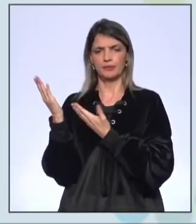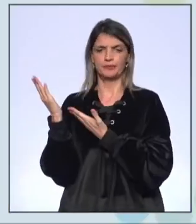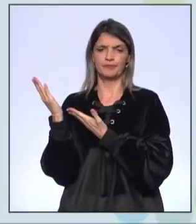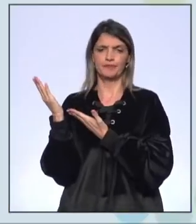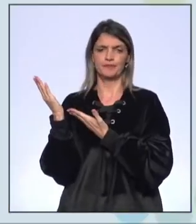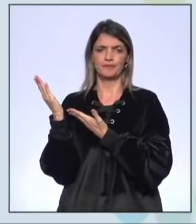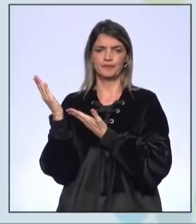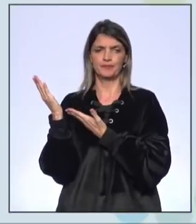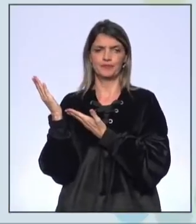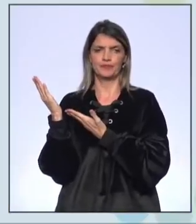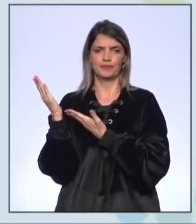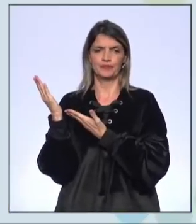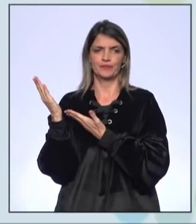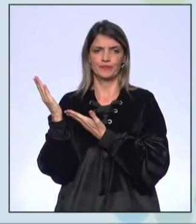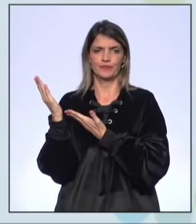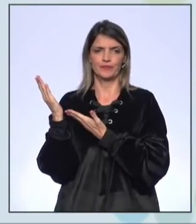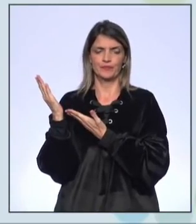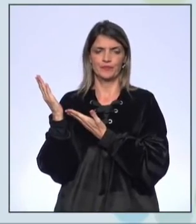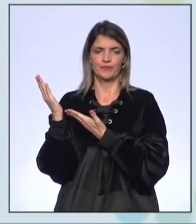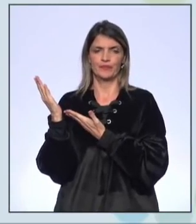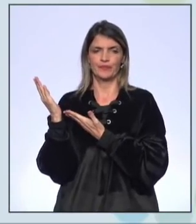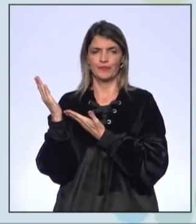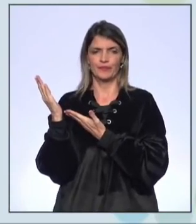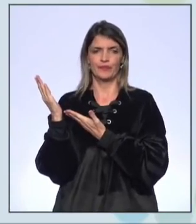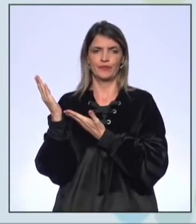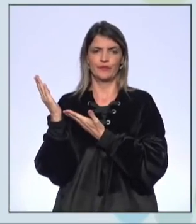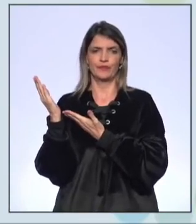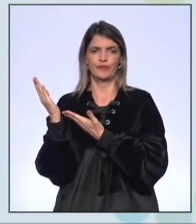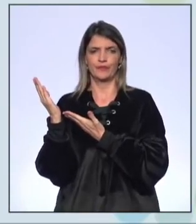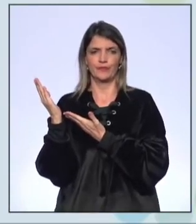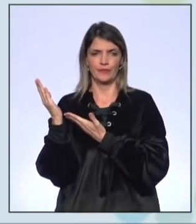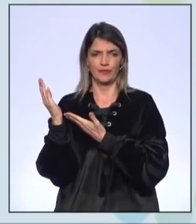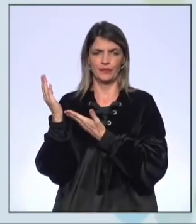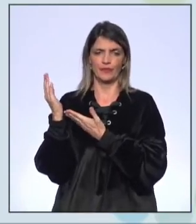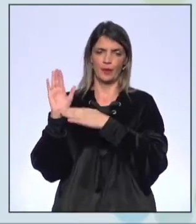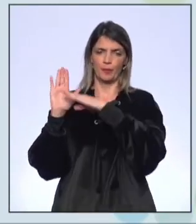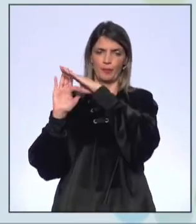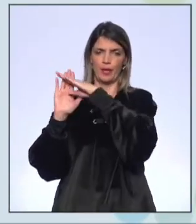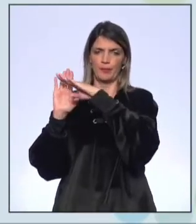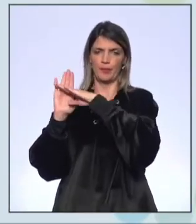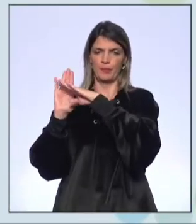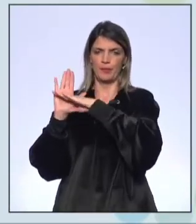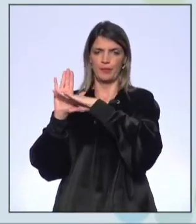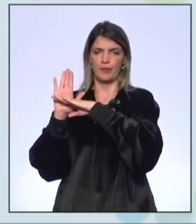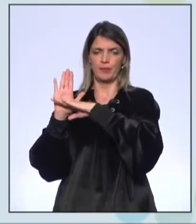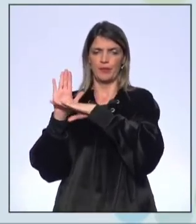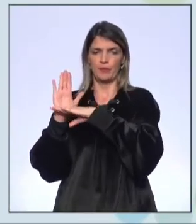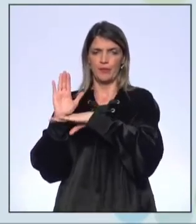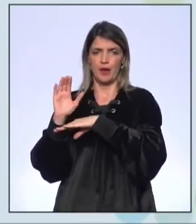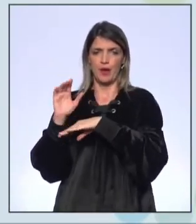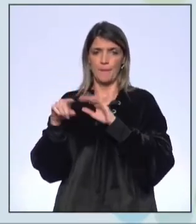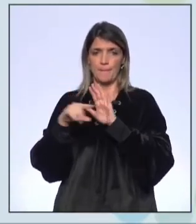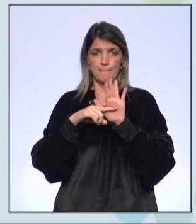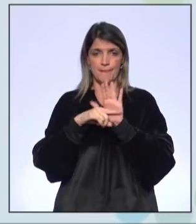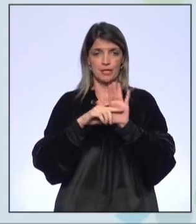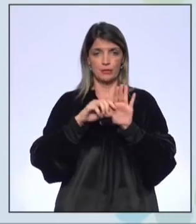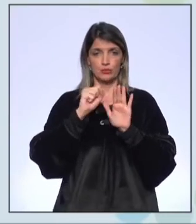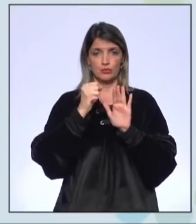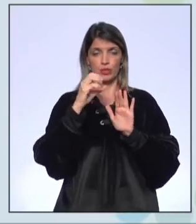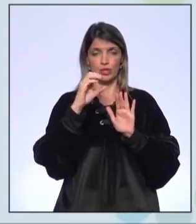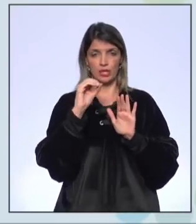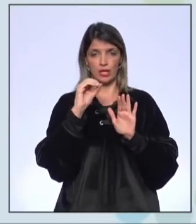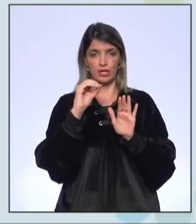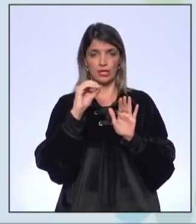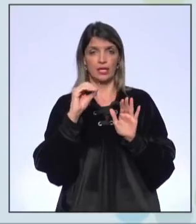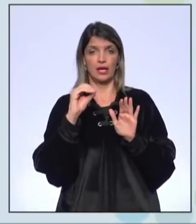ó. Substância. Solidificação da água. Então, o calor latente dela é menos 80 calorias por grama. O que quer dizer esse